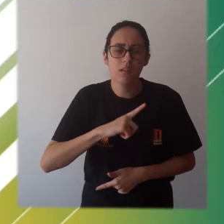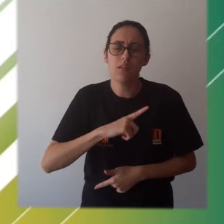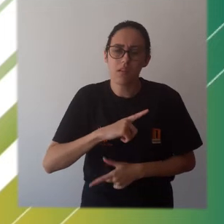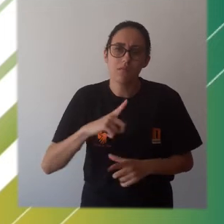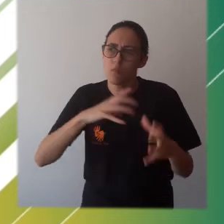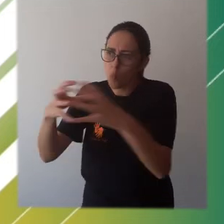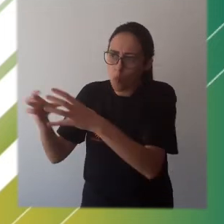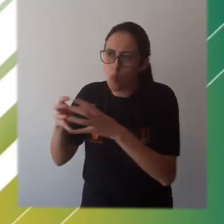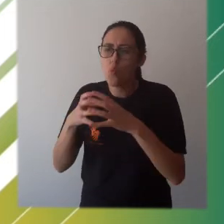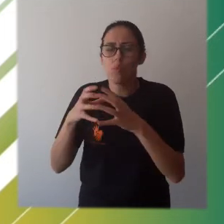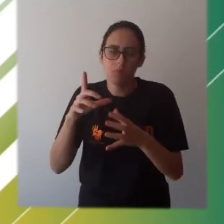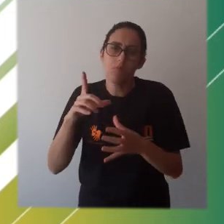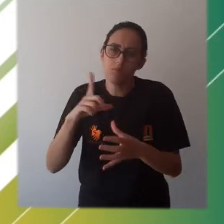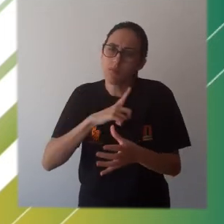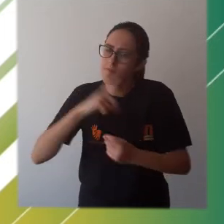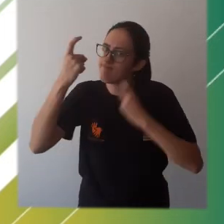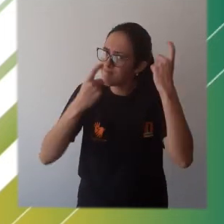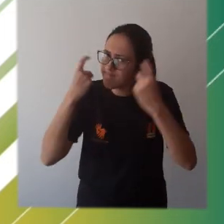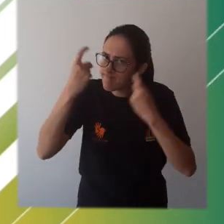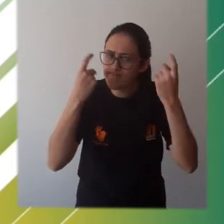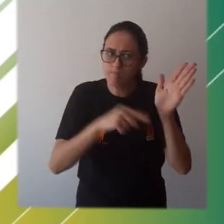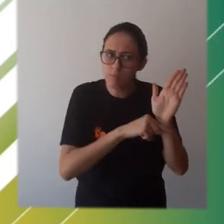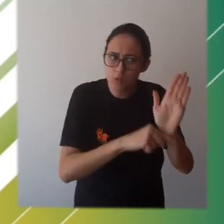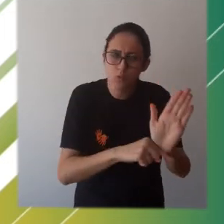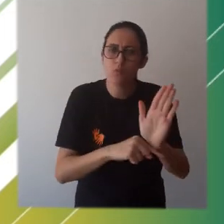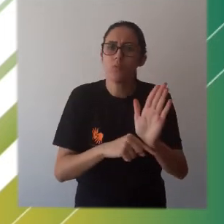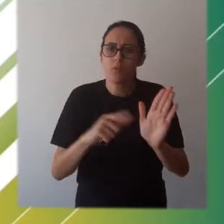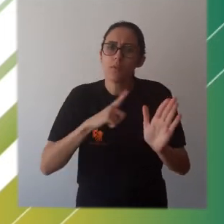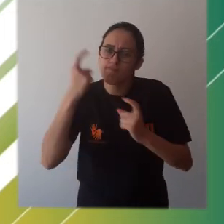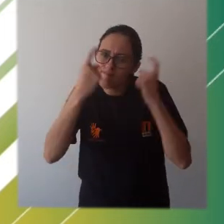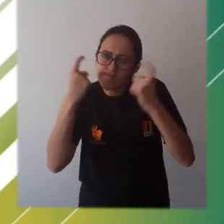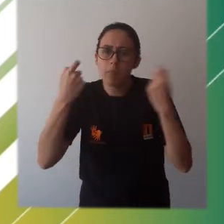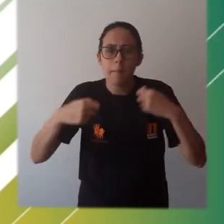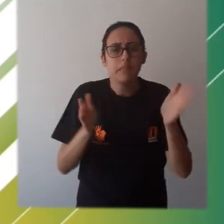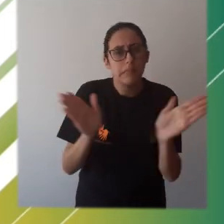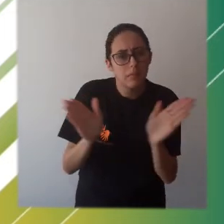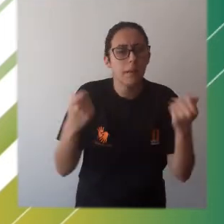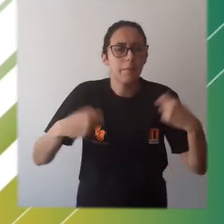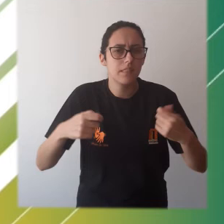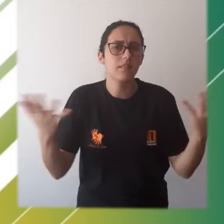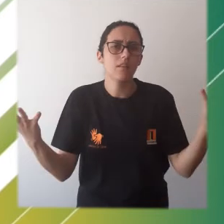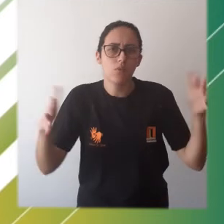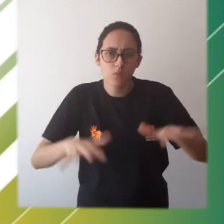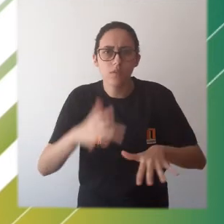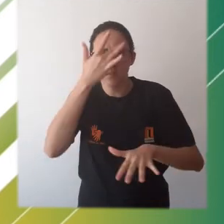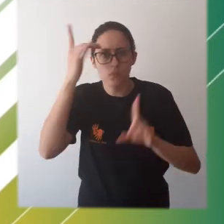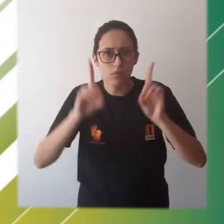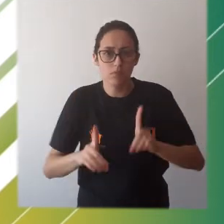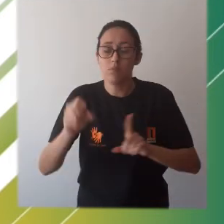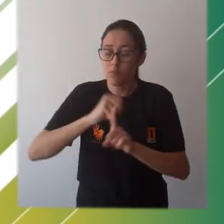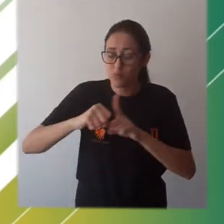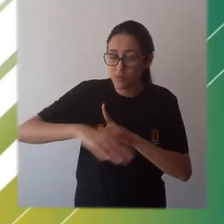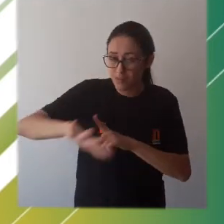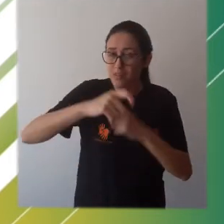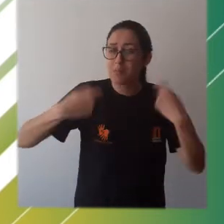no paradesporto, né, que se preocupam com essa questão da inclusão, da acessibilidade, que a sociedade precisa ter